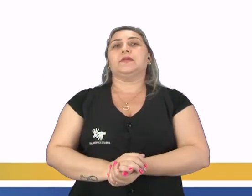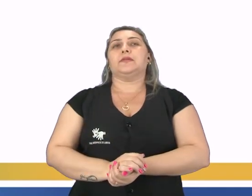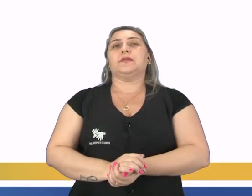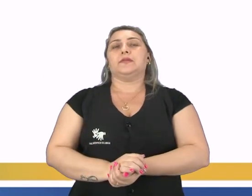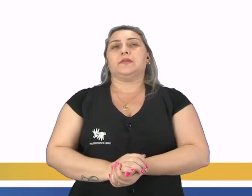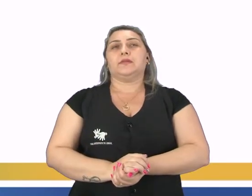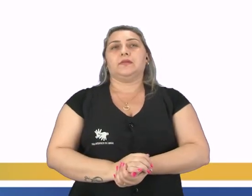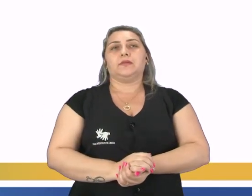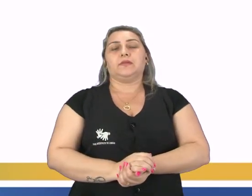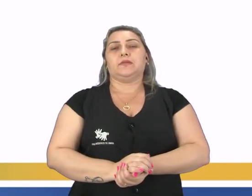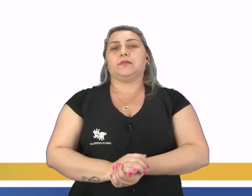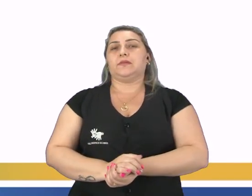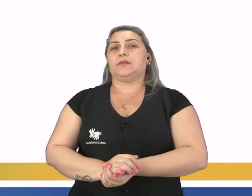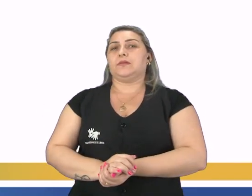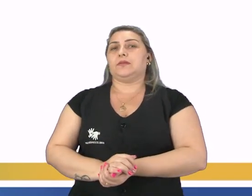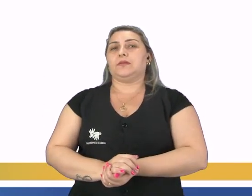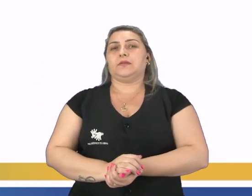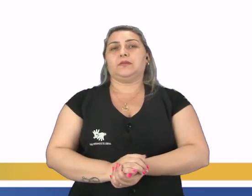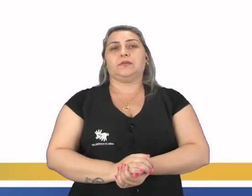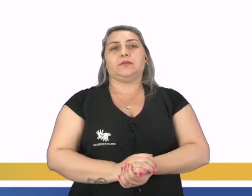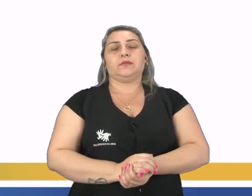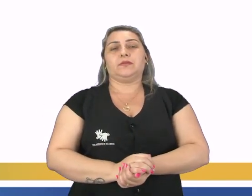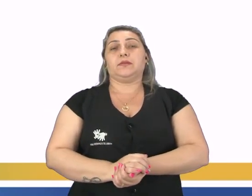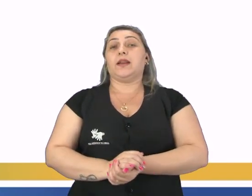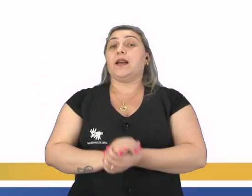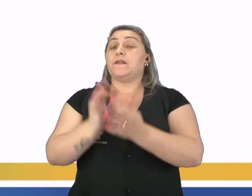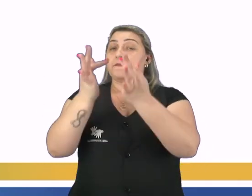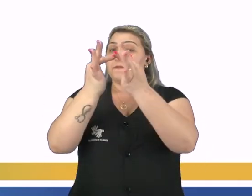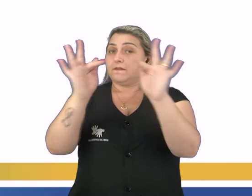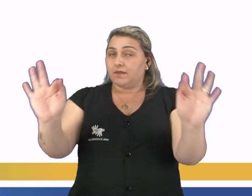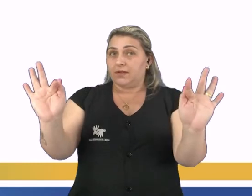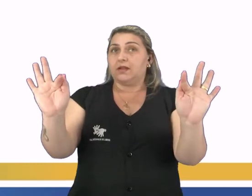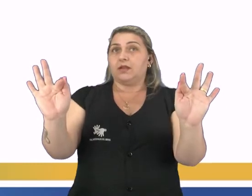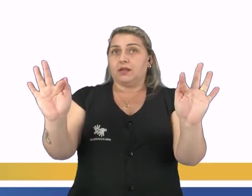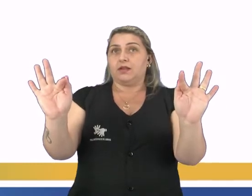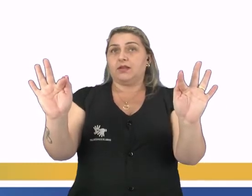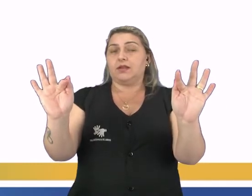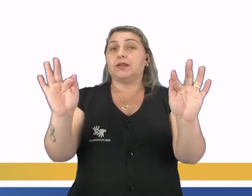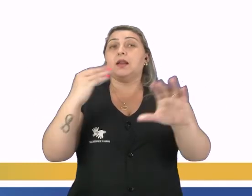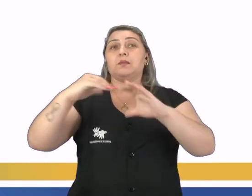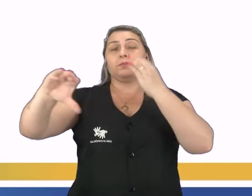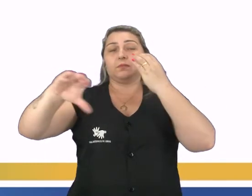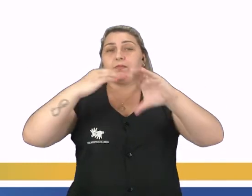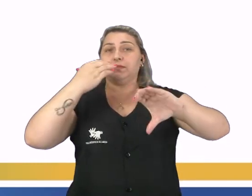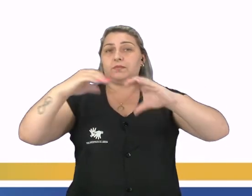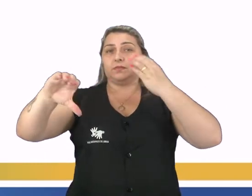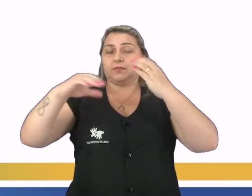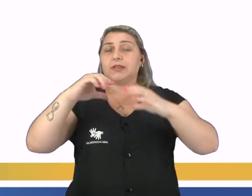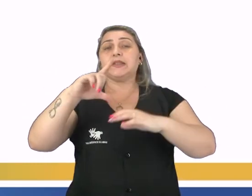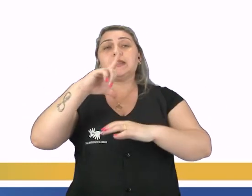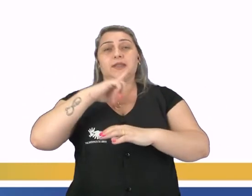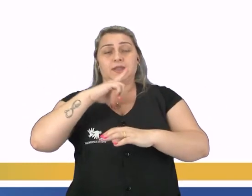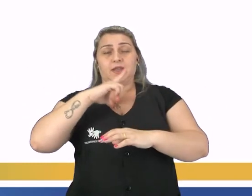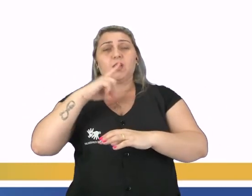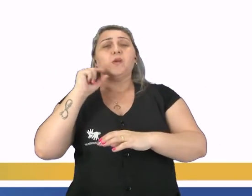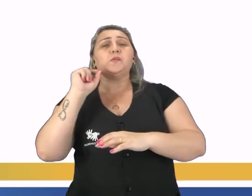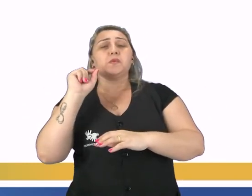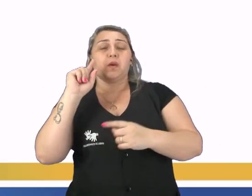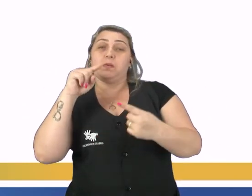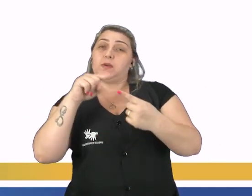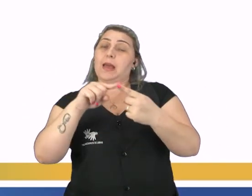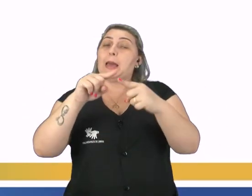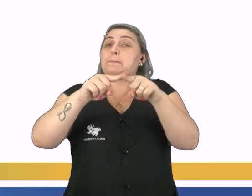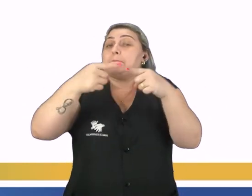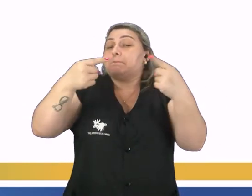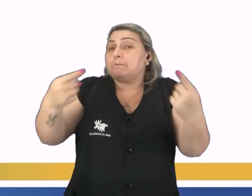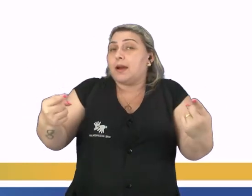gente somos inúteis. No caso, se essa frase se trata da canção, houve uma intenção,